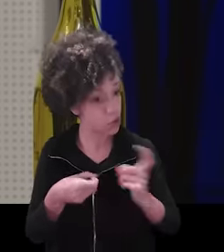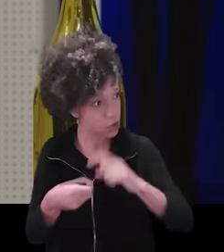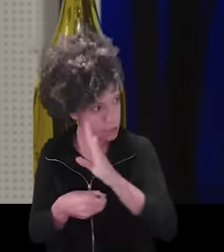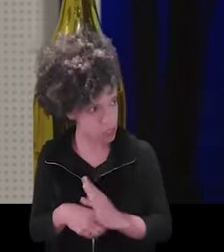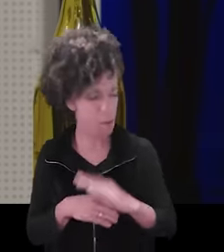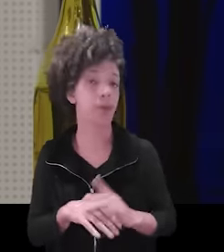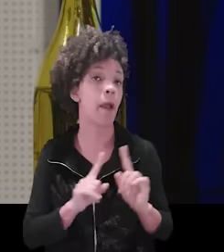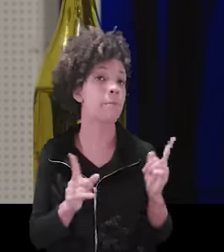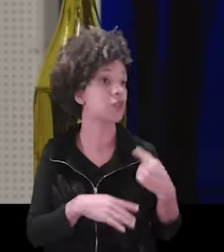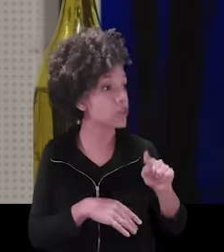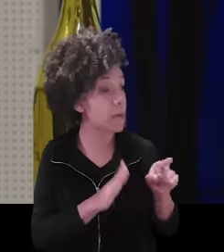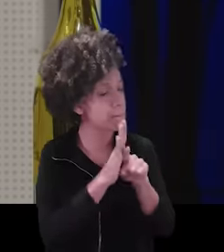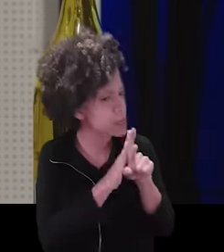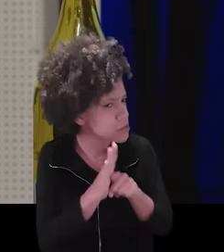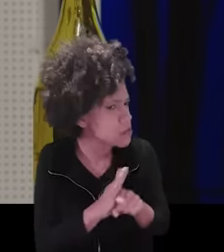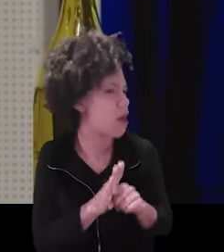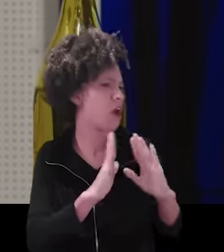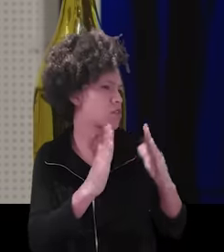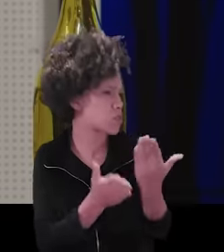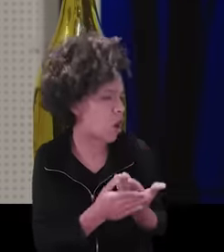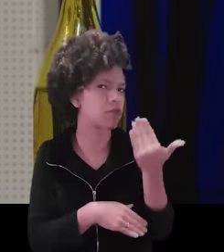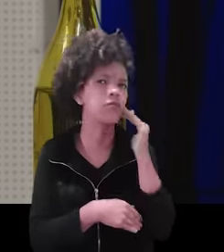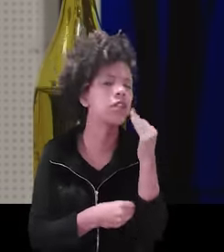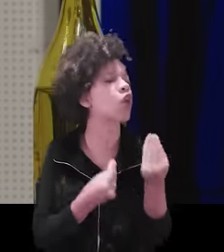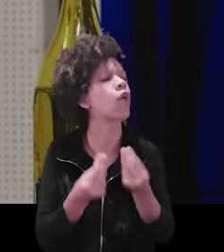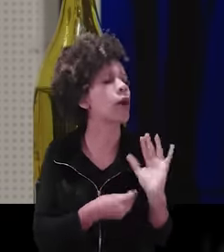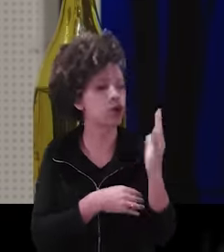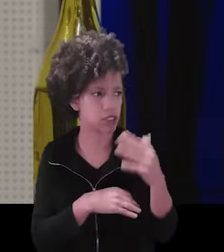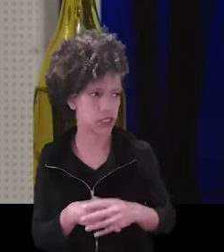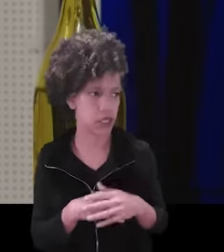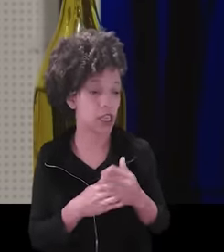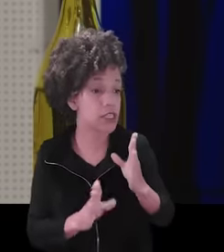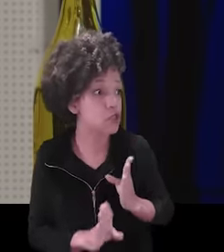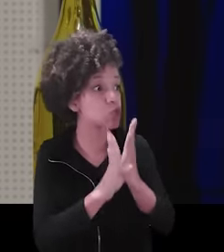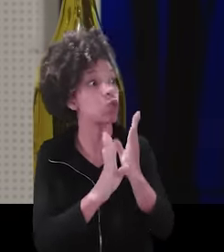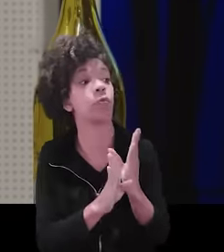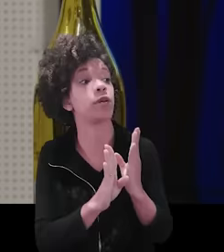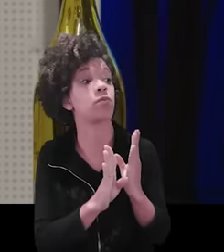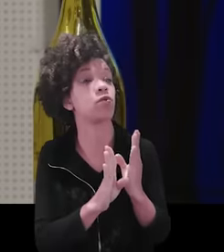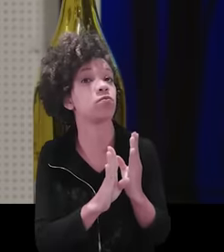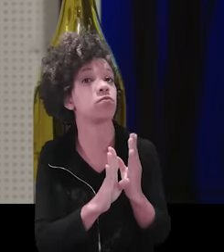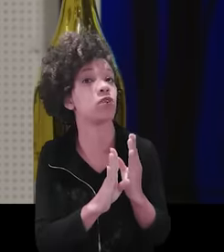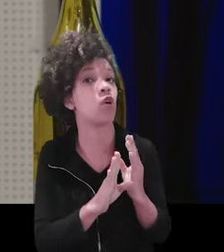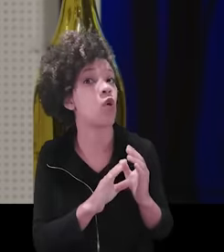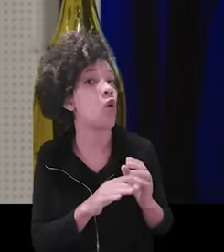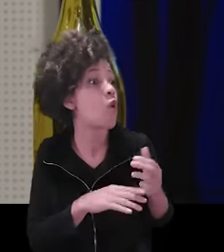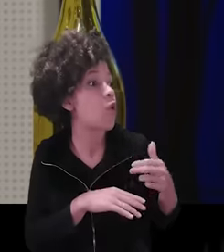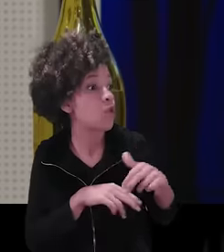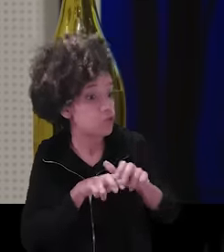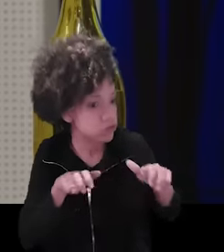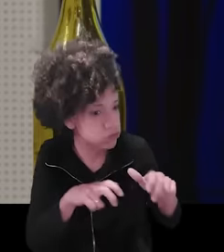voltar para o seu país quando a gente foi lá a gente foi pesquisar as escolas têm entender como é que funcionava E encontramos um